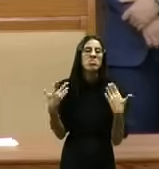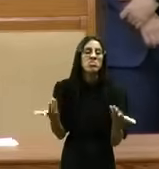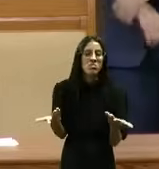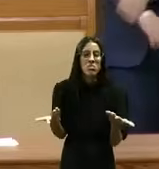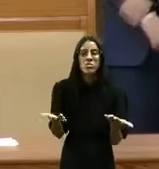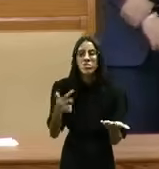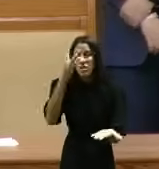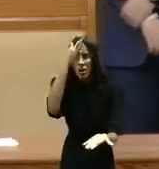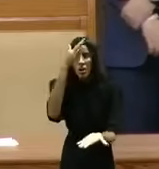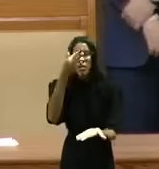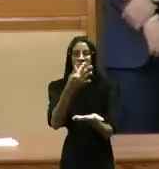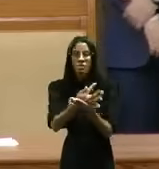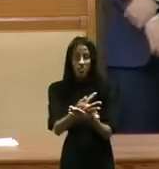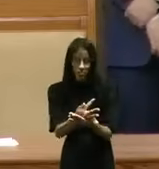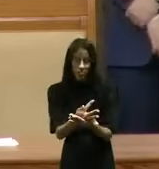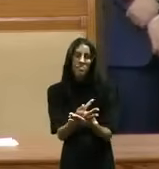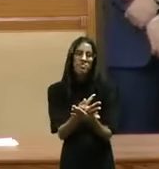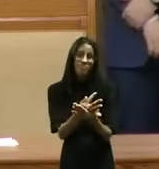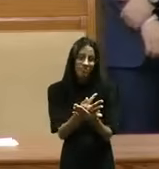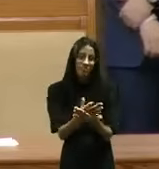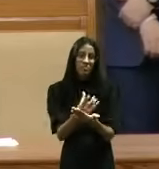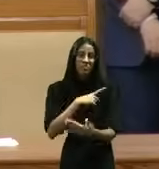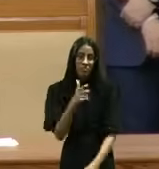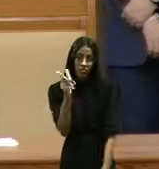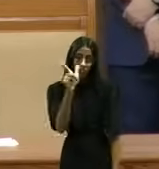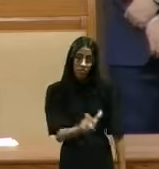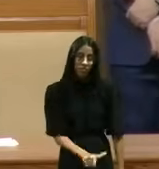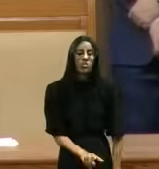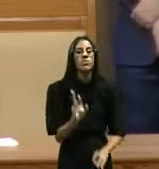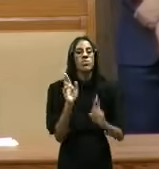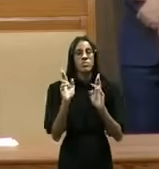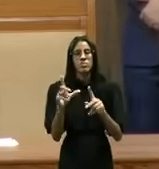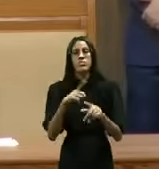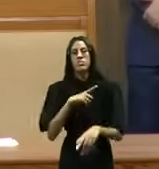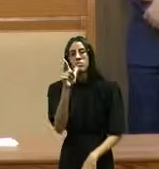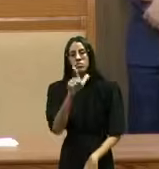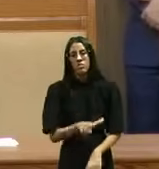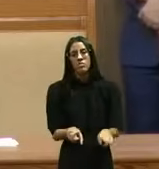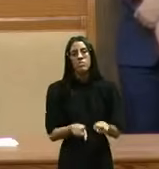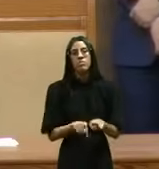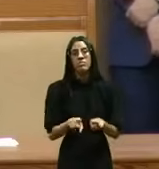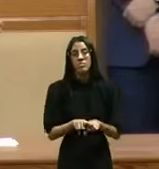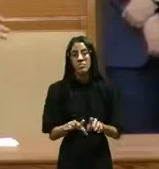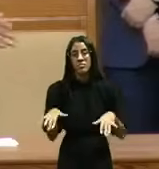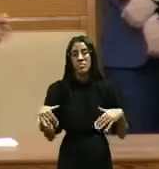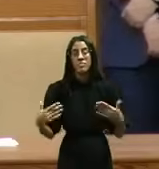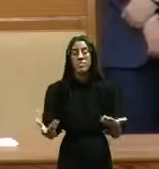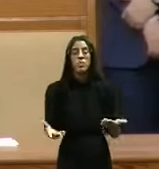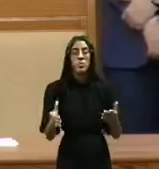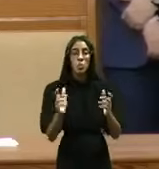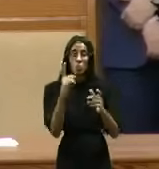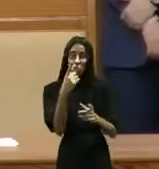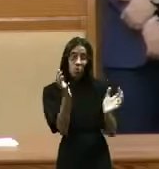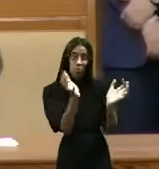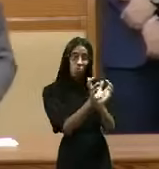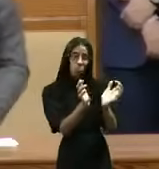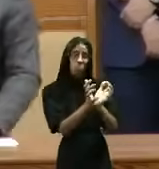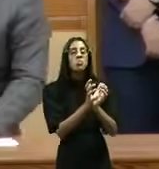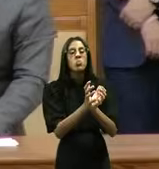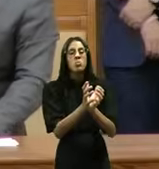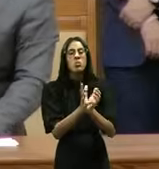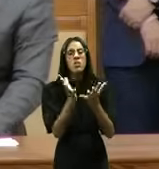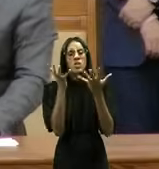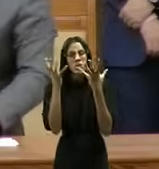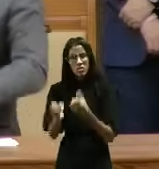diácono que estava orando disse Esses são os homens que nós estávamos orando para trazer a mensagem pentecostal da